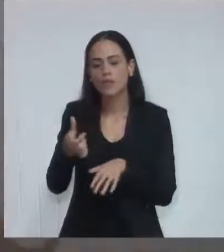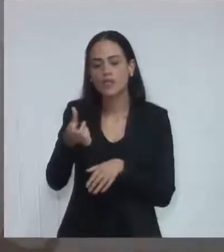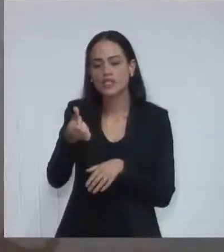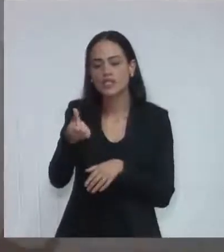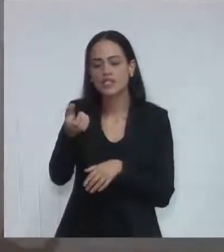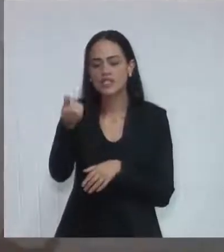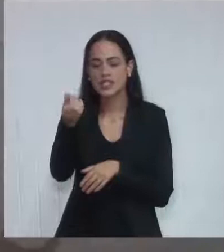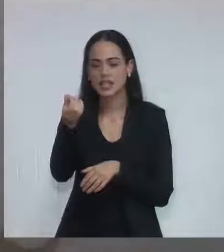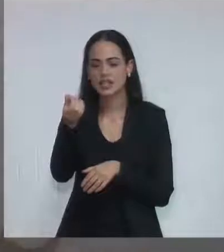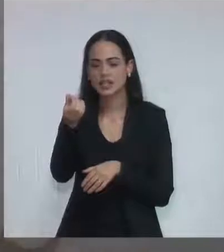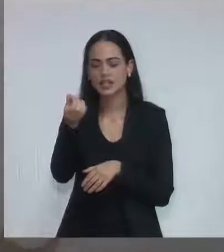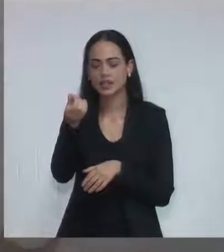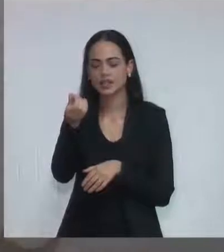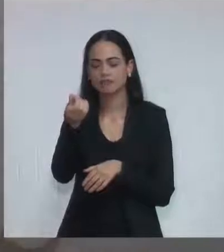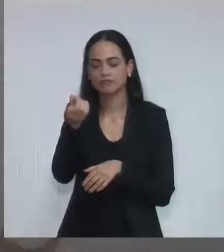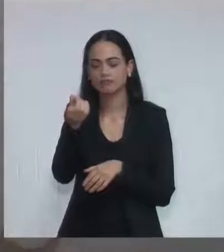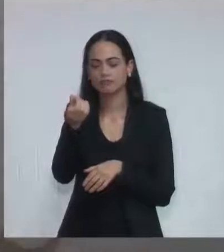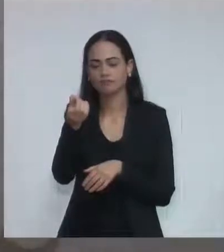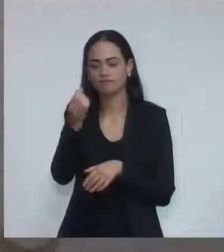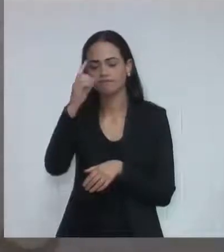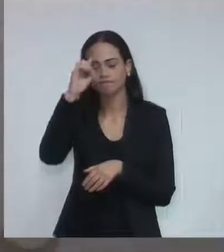balísticos vencidos.